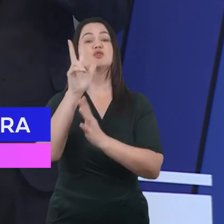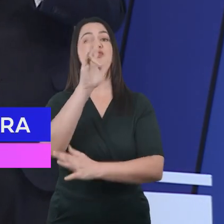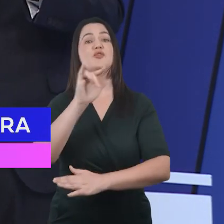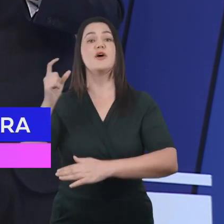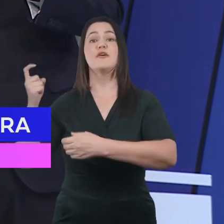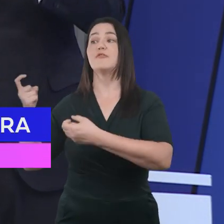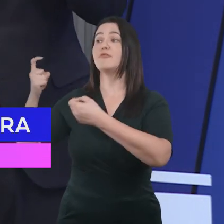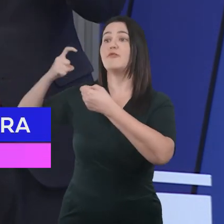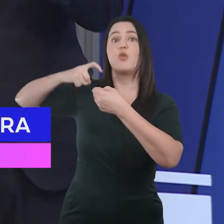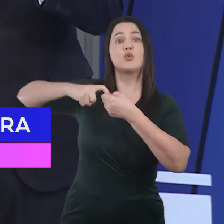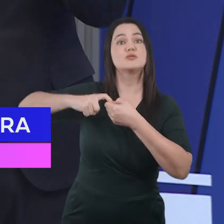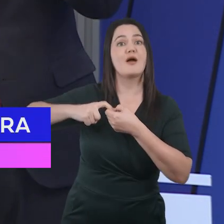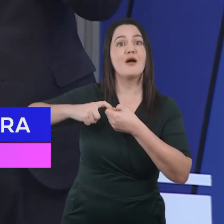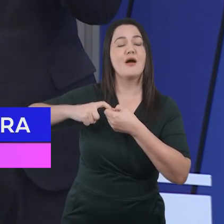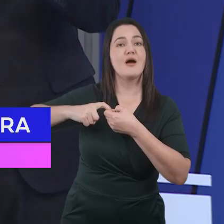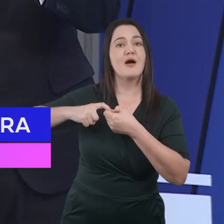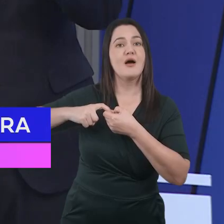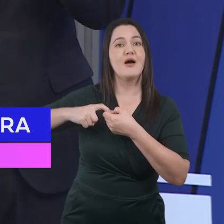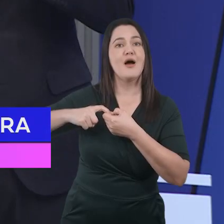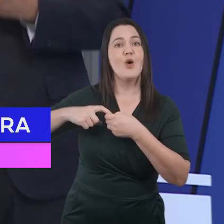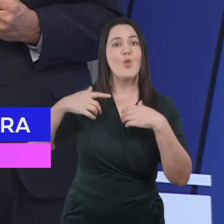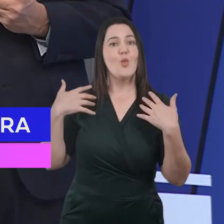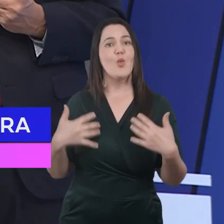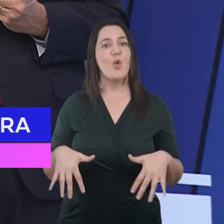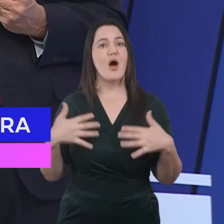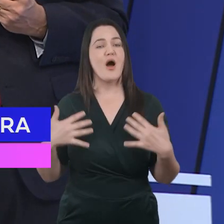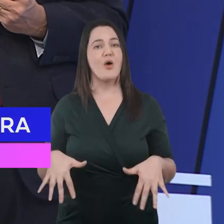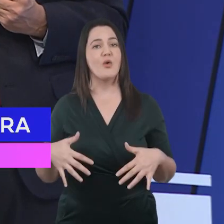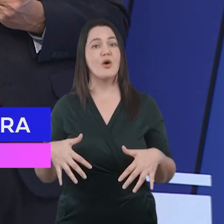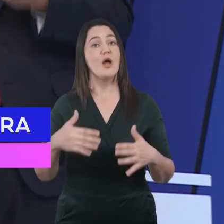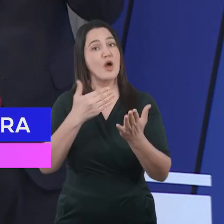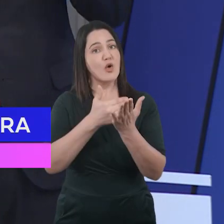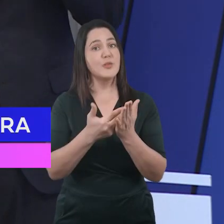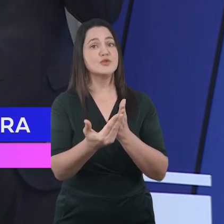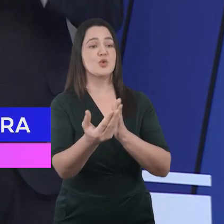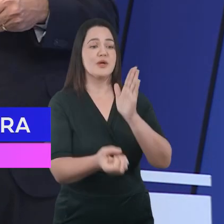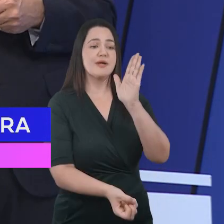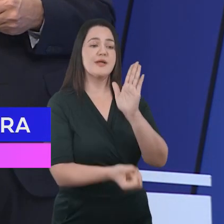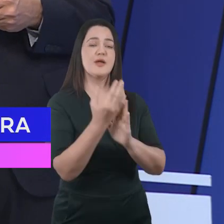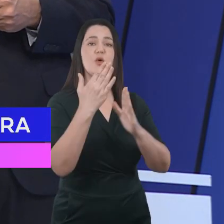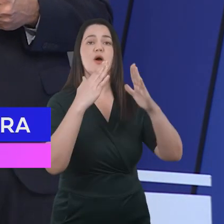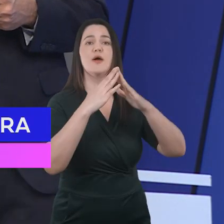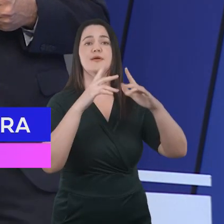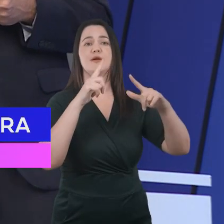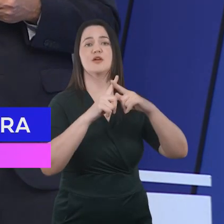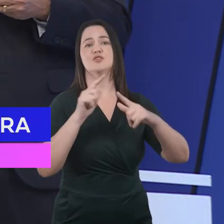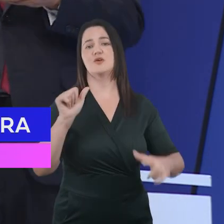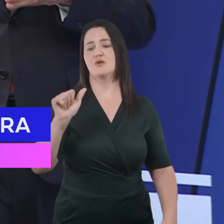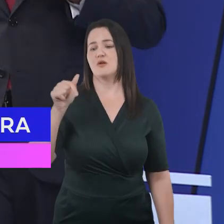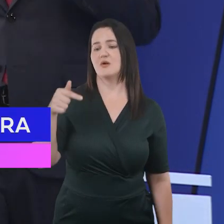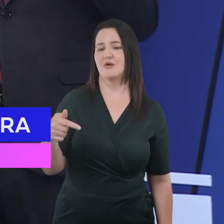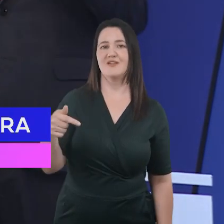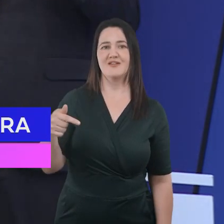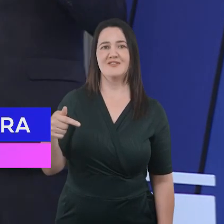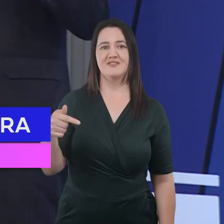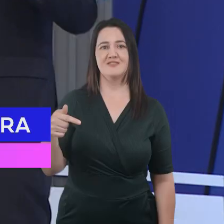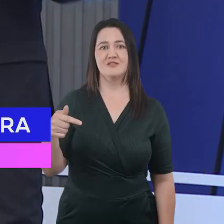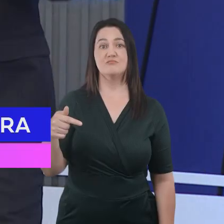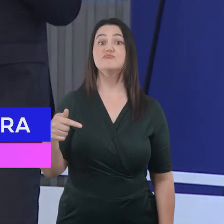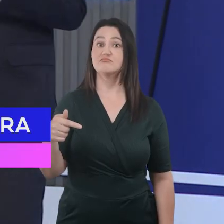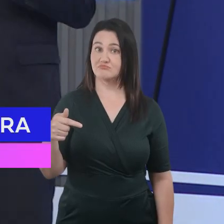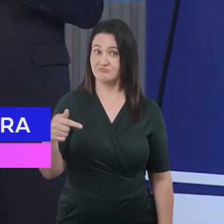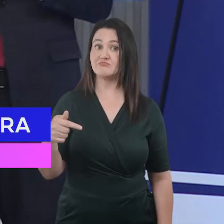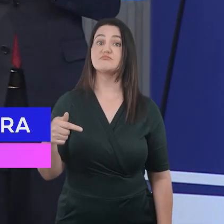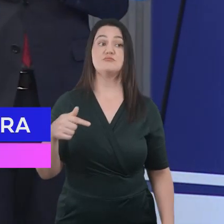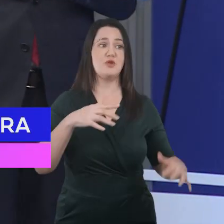deu início à Igreja Adventista do Sétimo Dia. E a Igreja Adventista, ela então redescobriu